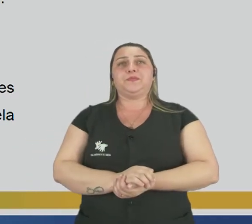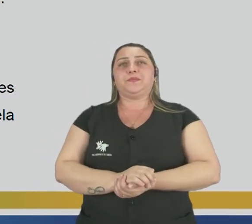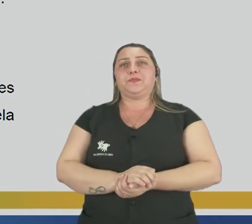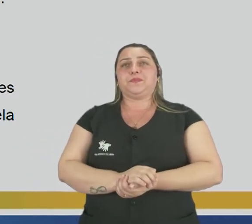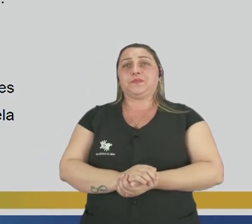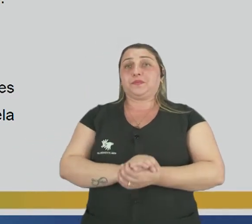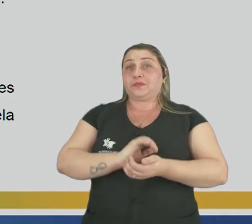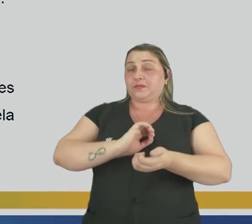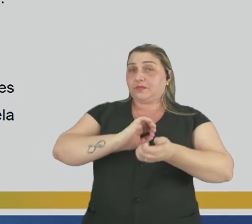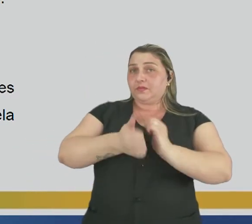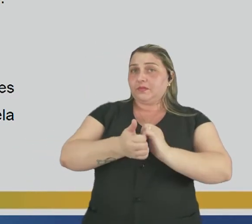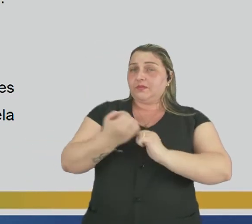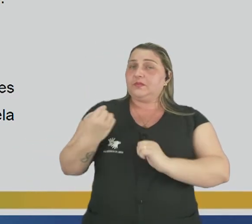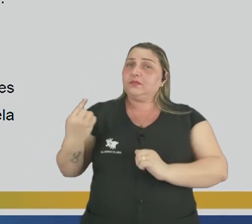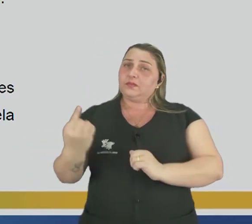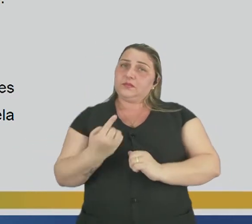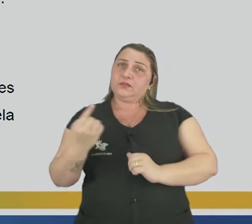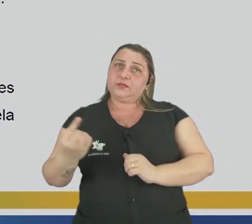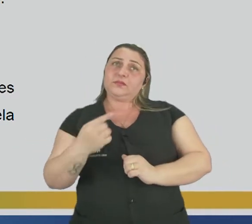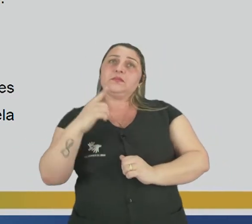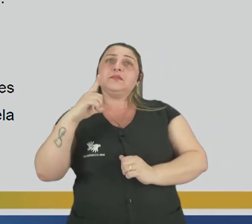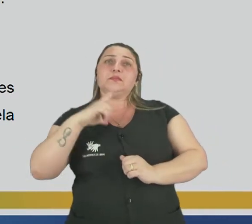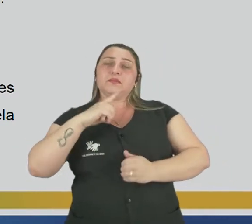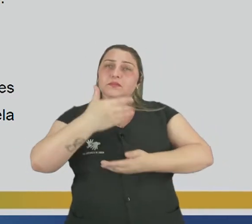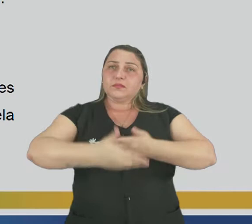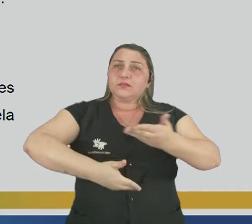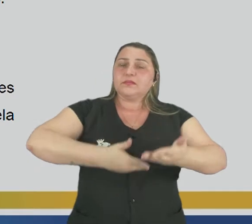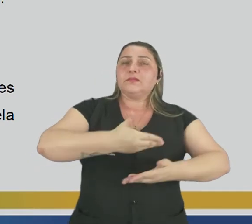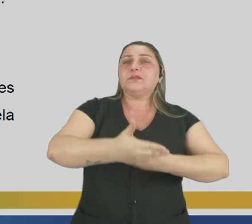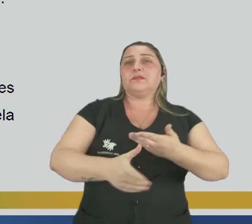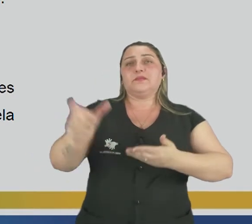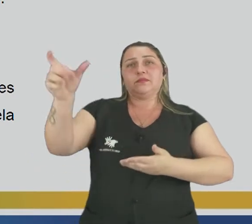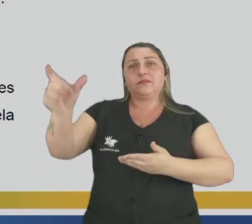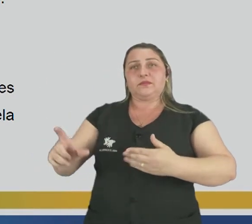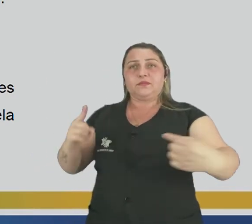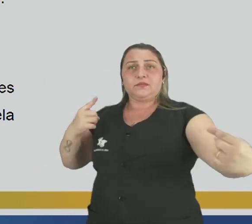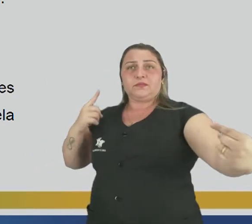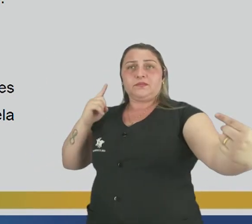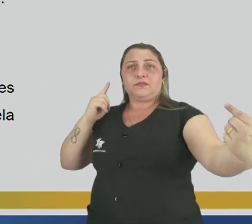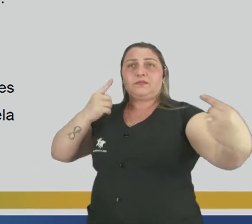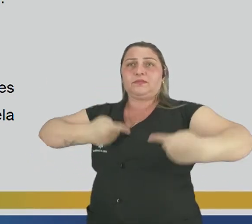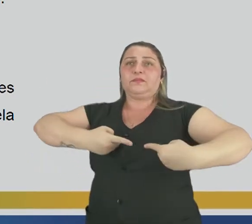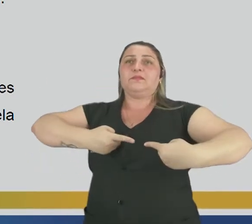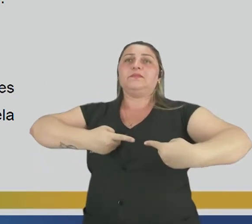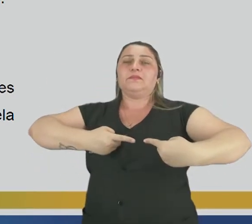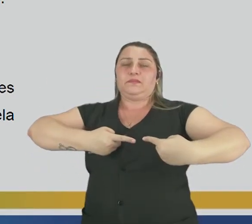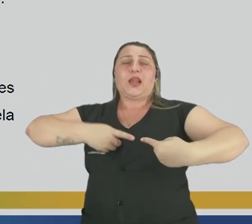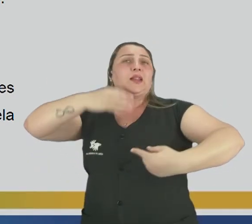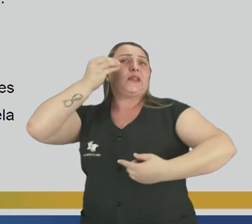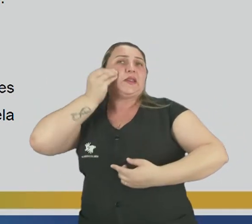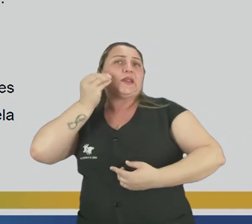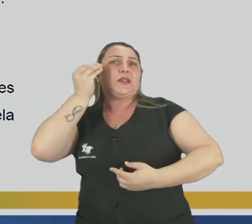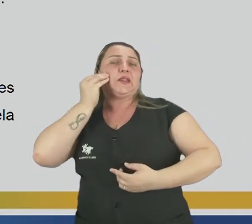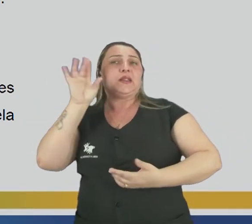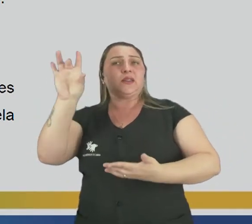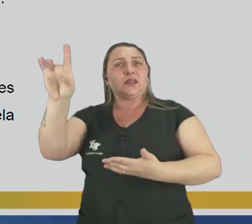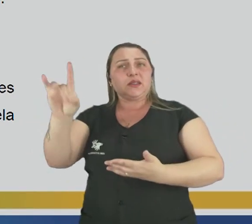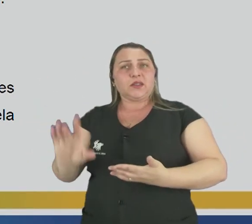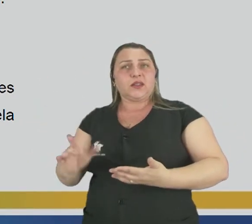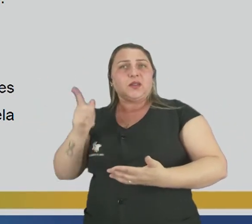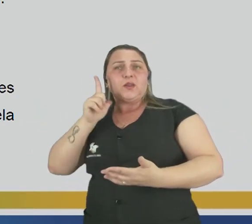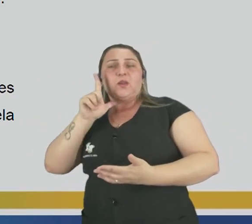esportes individuais em que há interação com o oponente são aqueles que os sujeitos se enfrentam diretamente, tentando em cada